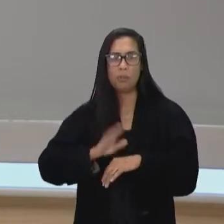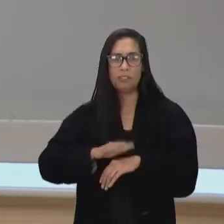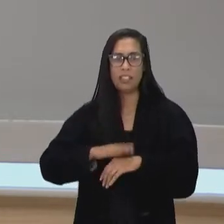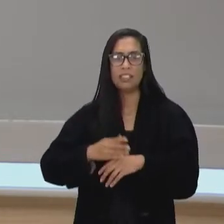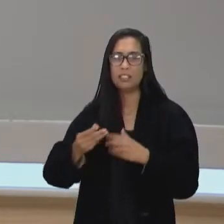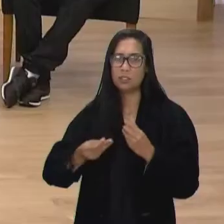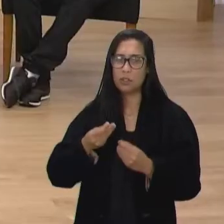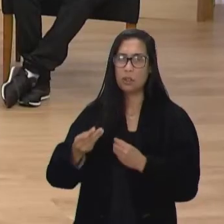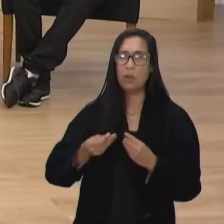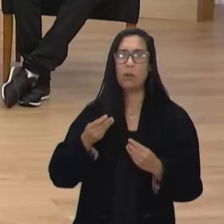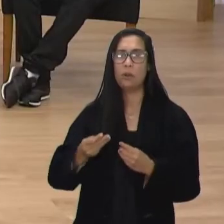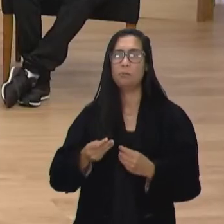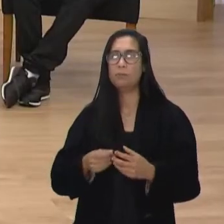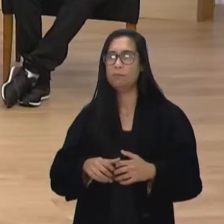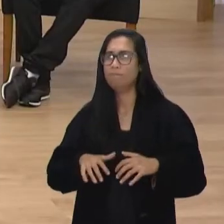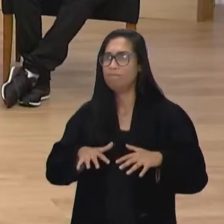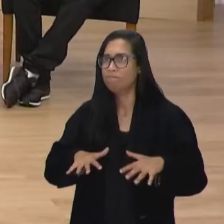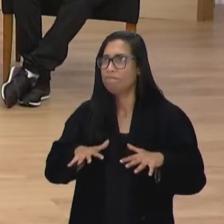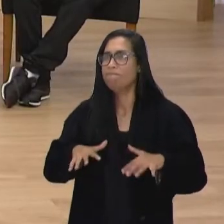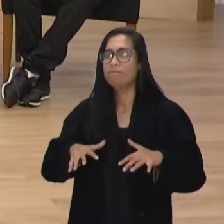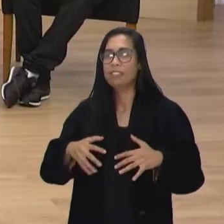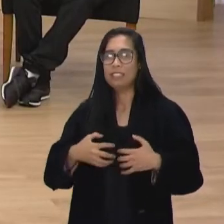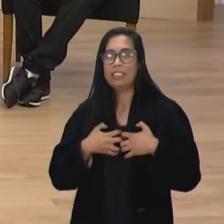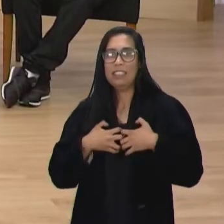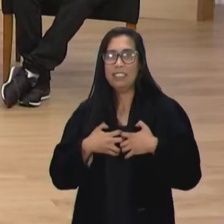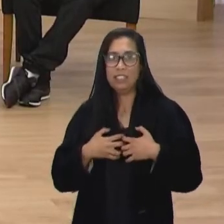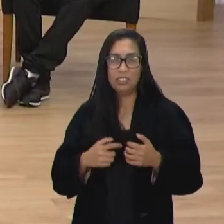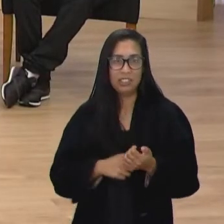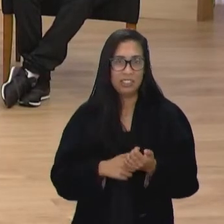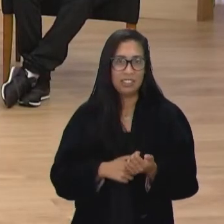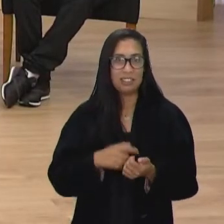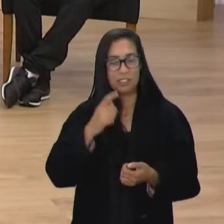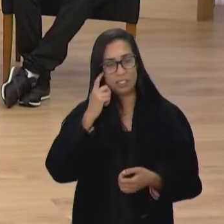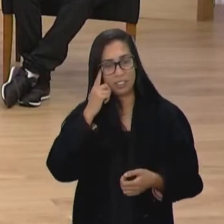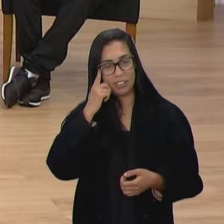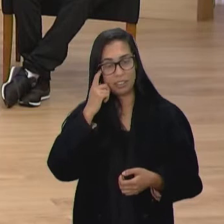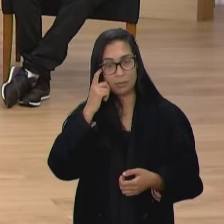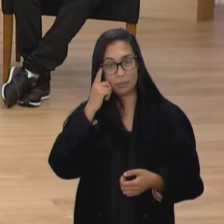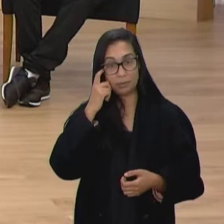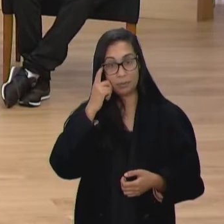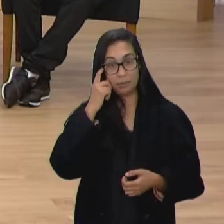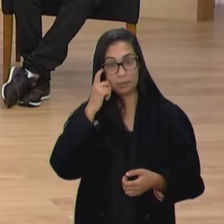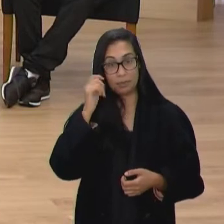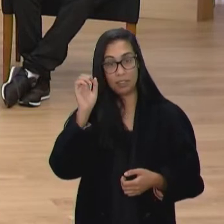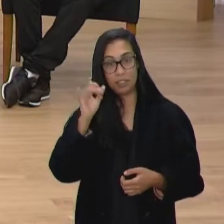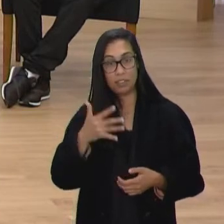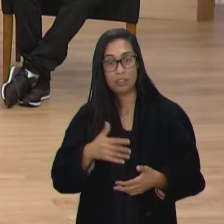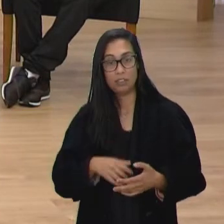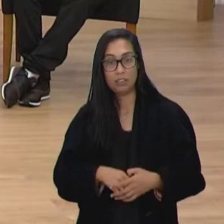sair? Um momento de tensão. Isso. Aí, por exemplo, poderia ter alguma coisa tipo